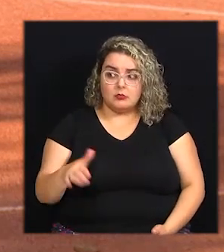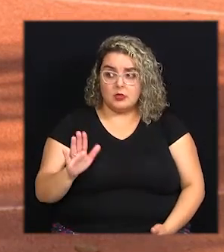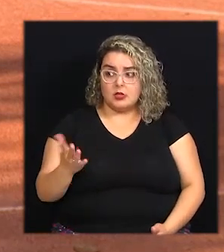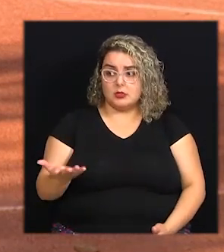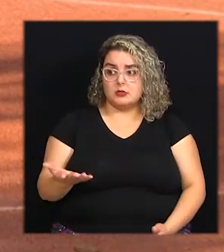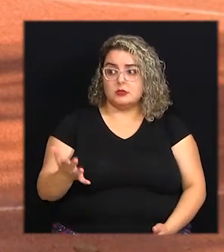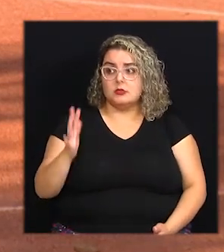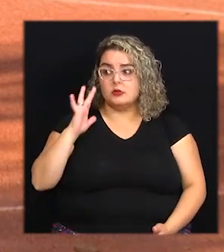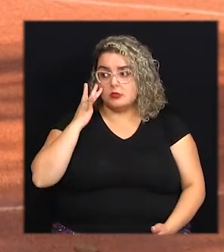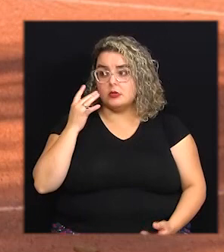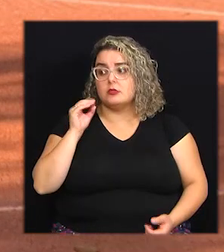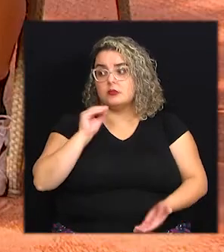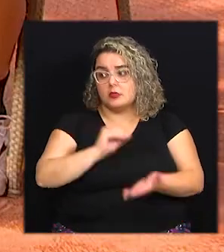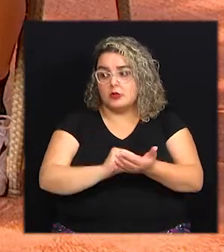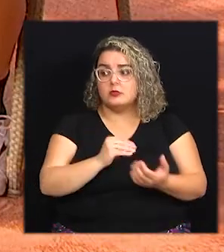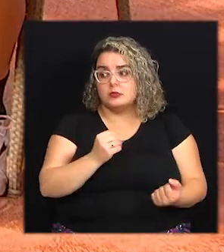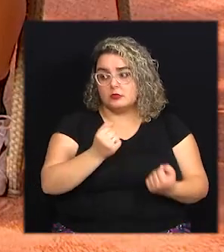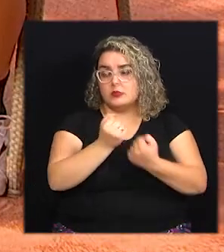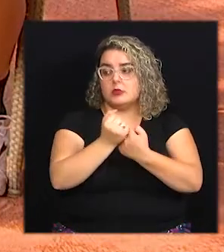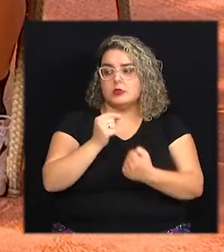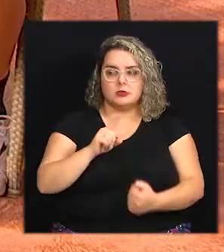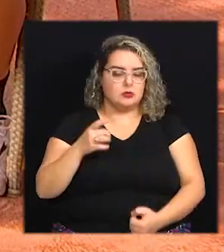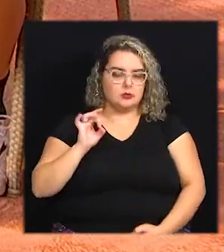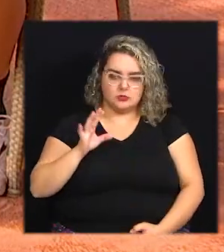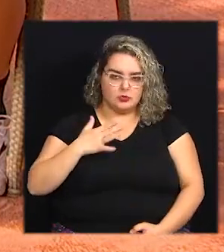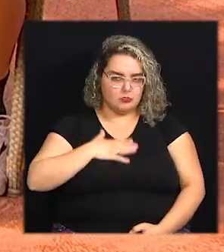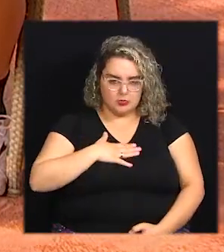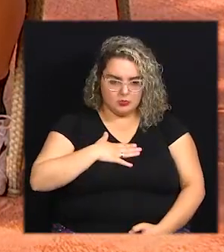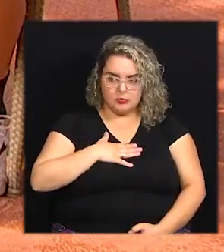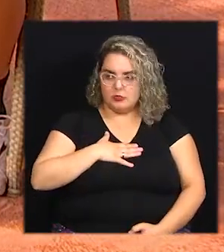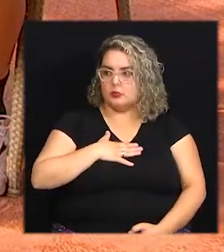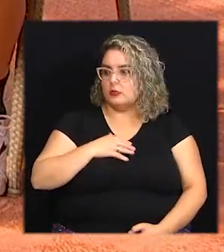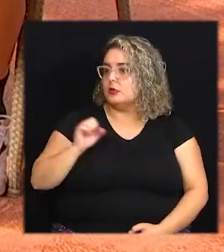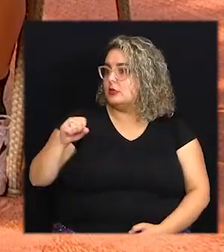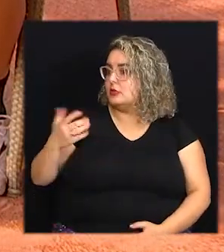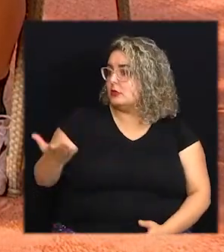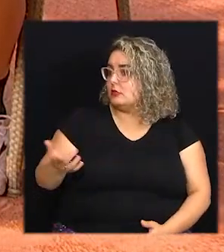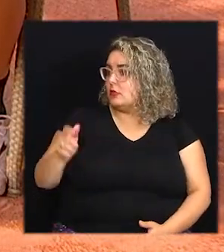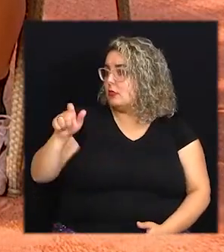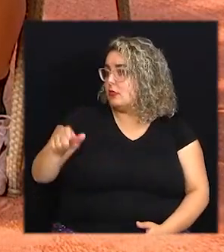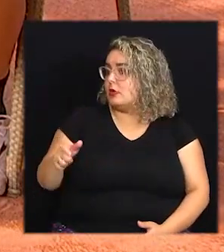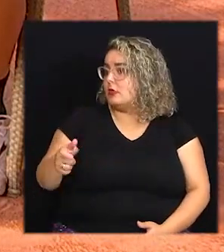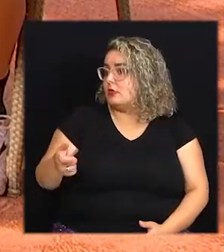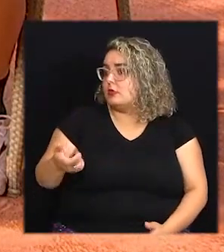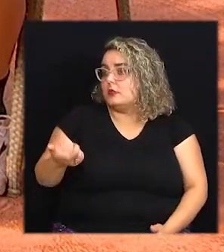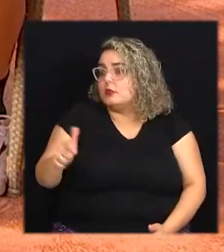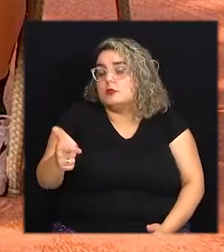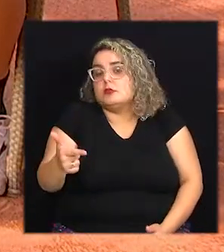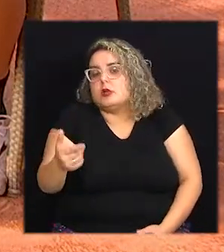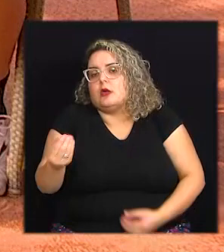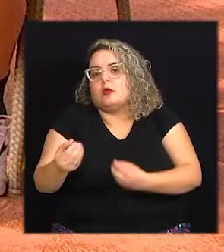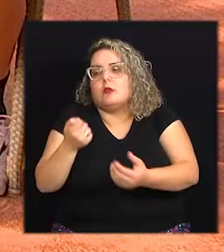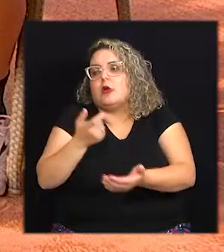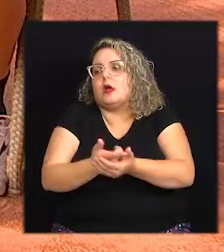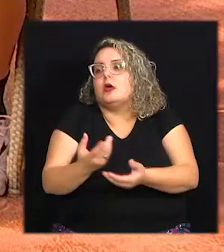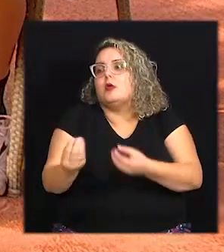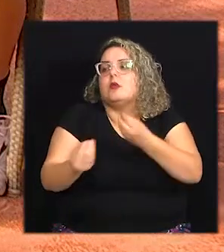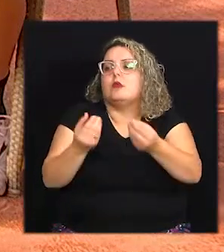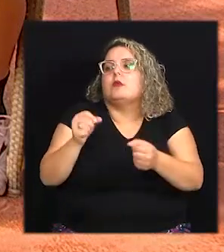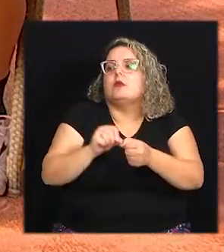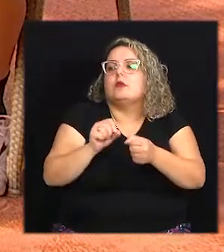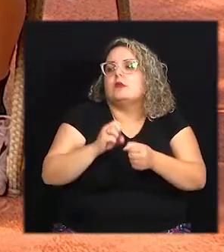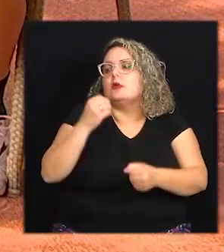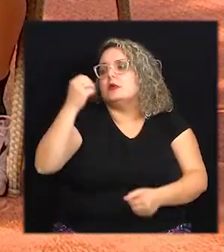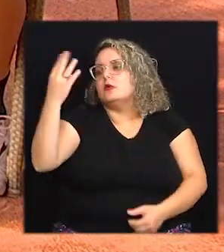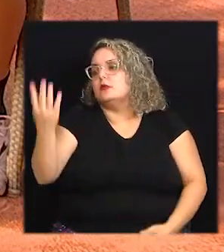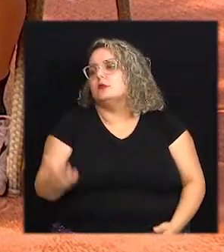assim. Tipo, eu acho que falta apoio, assim, sabe? Sim. Não só pra mim, não tô falando Claro, pra mim, claro, tô mas uma dizendo pessoa que, por exemplo, geral. não tem condição